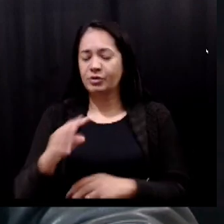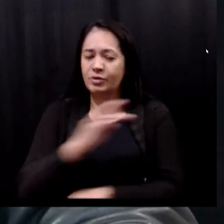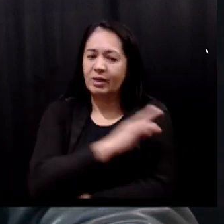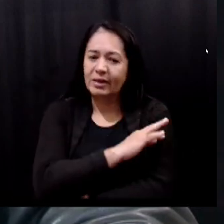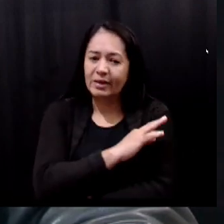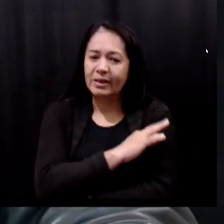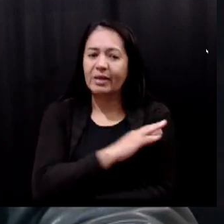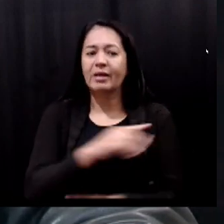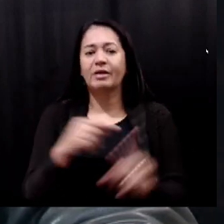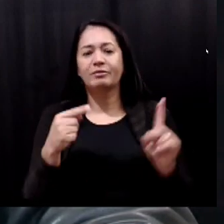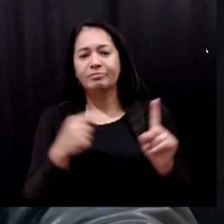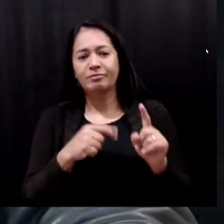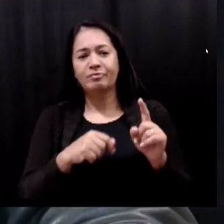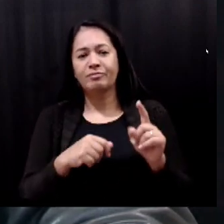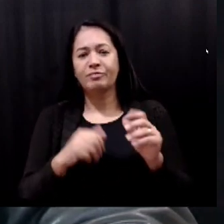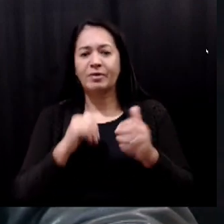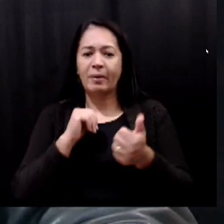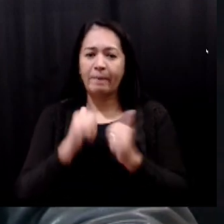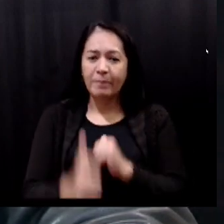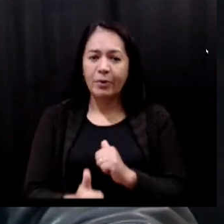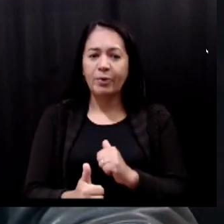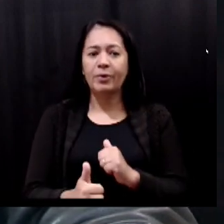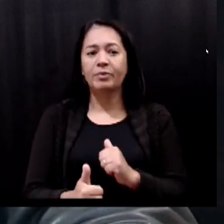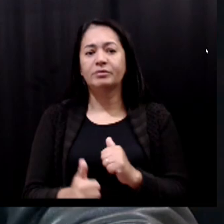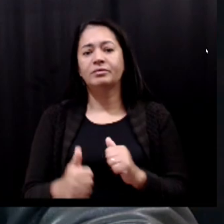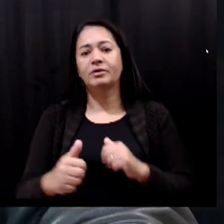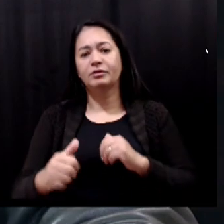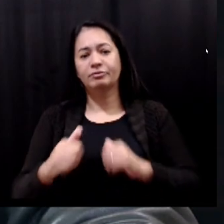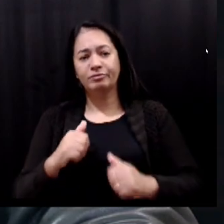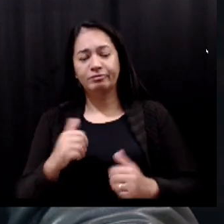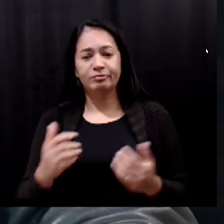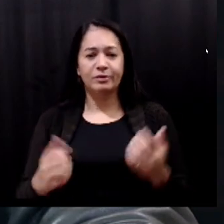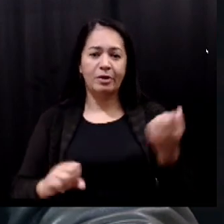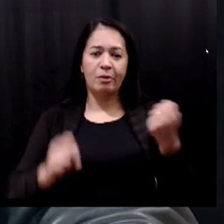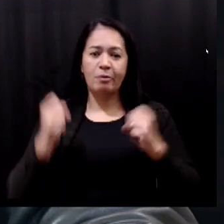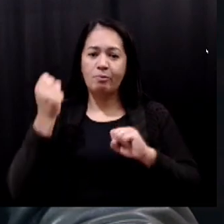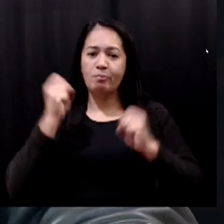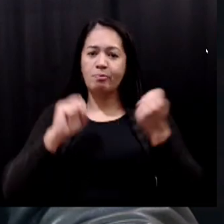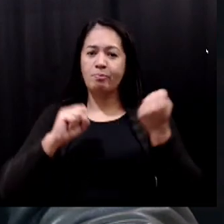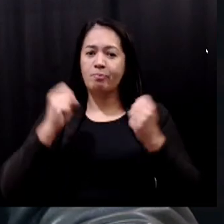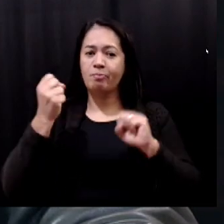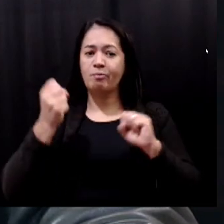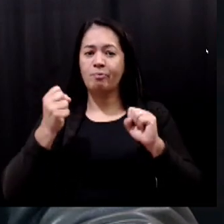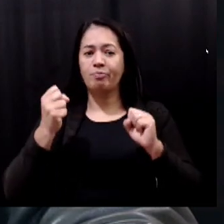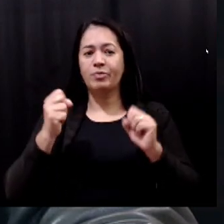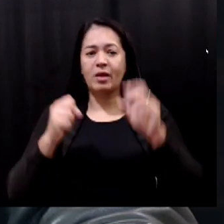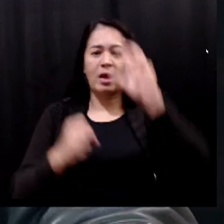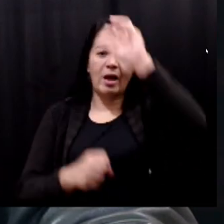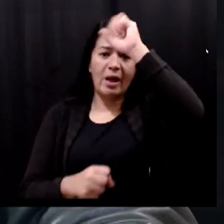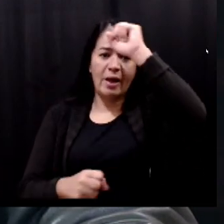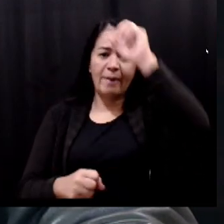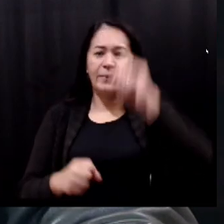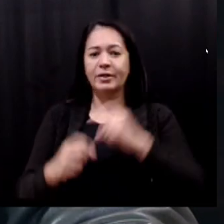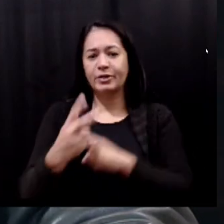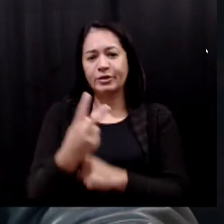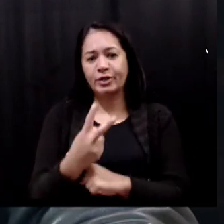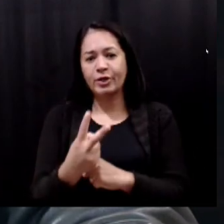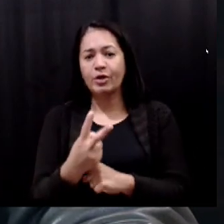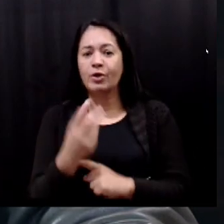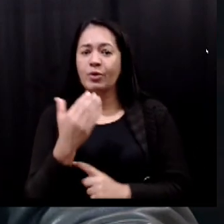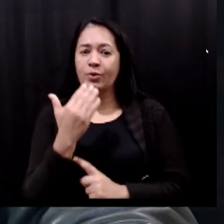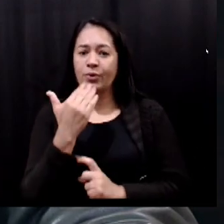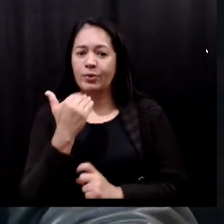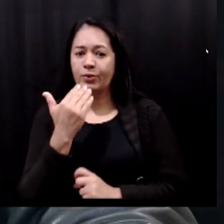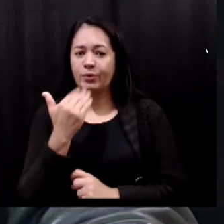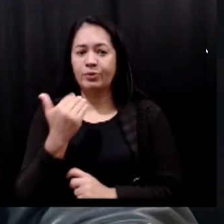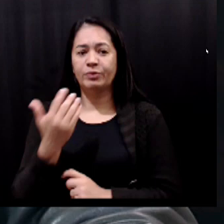fazia esportes, atividades físicas, aprendeu a cuidar da própria alimentação,